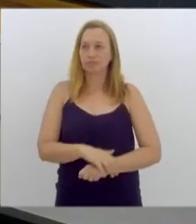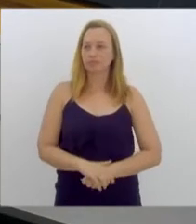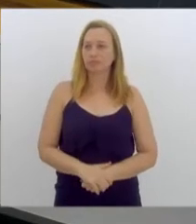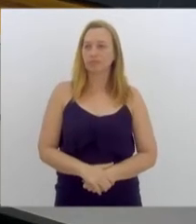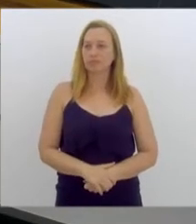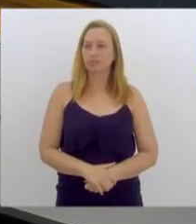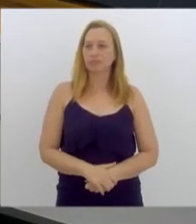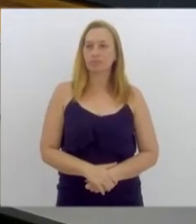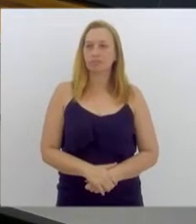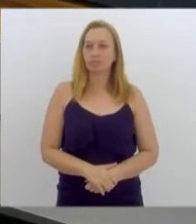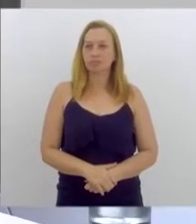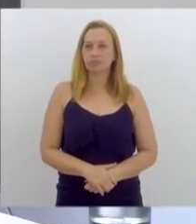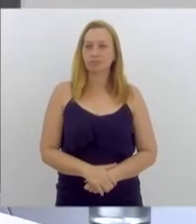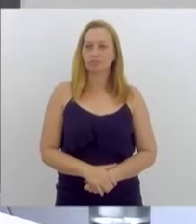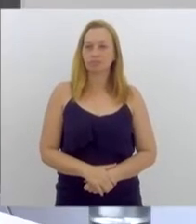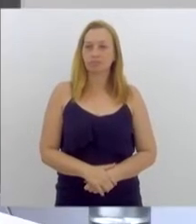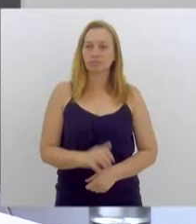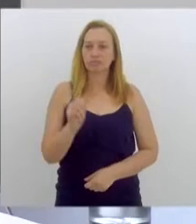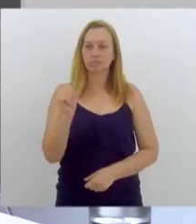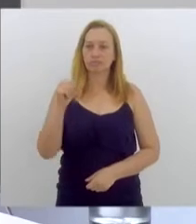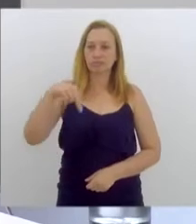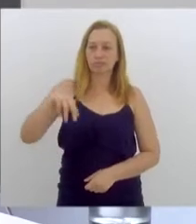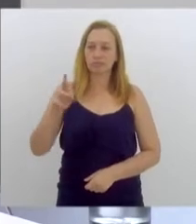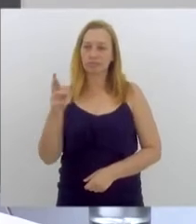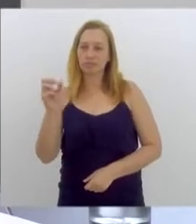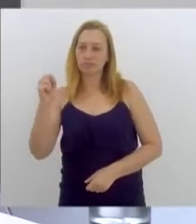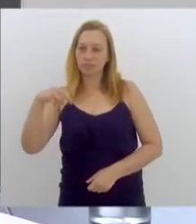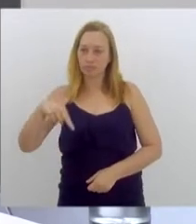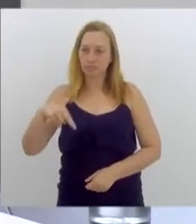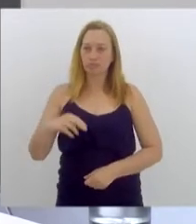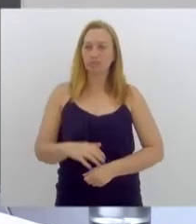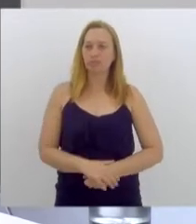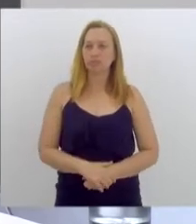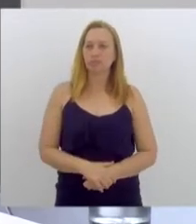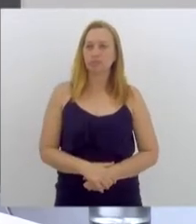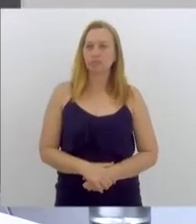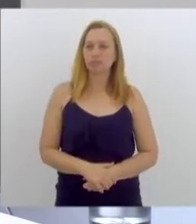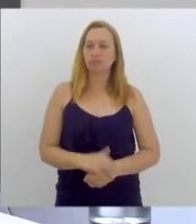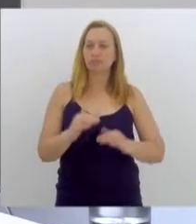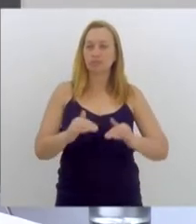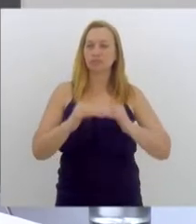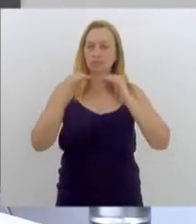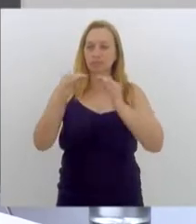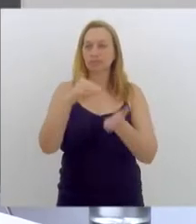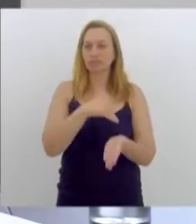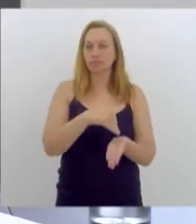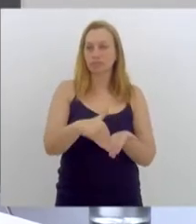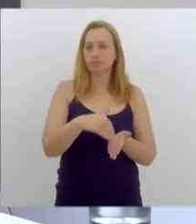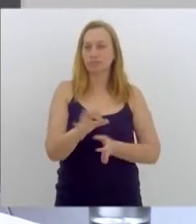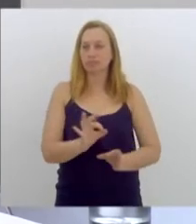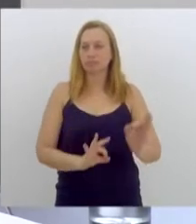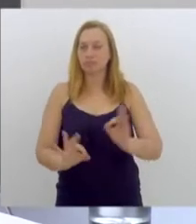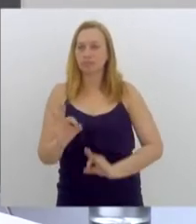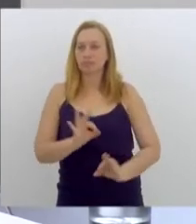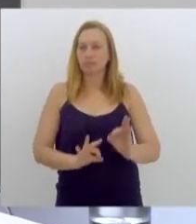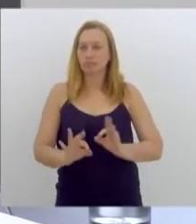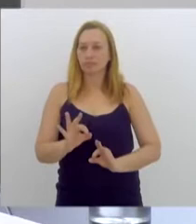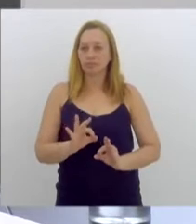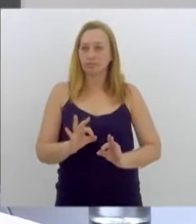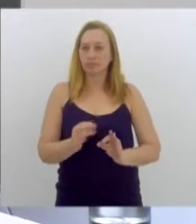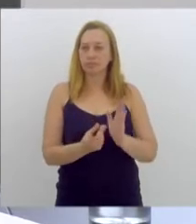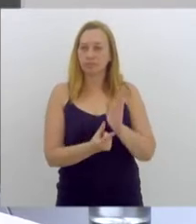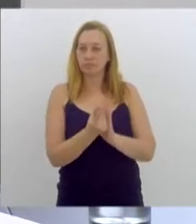do Senhor Anderson Montese que é o subsecretário de planejamento e